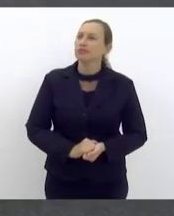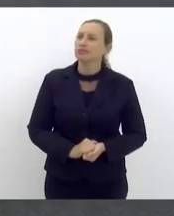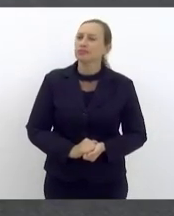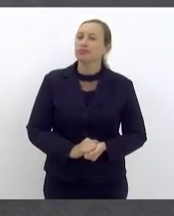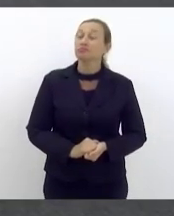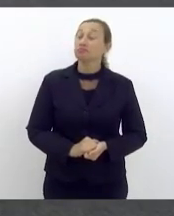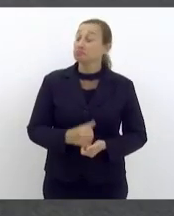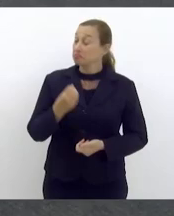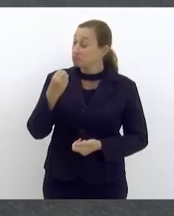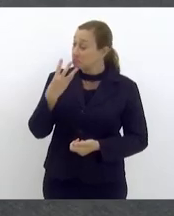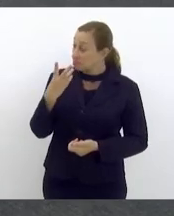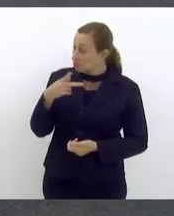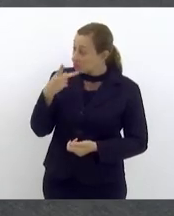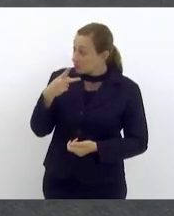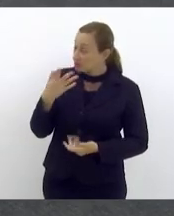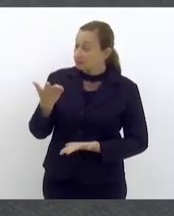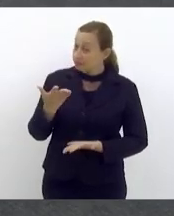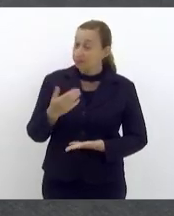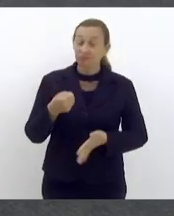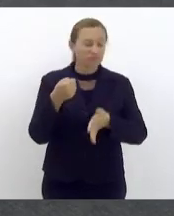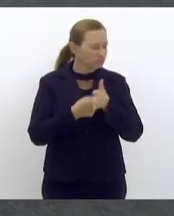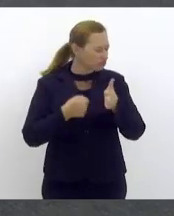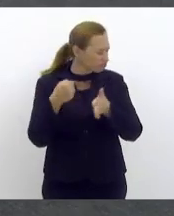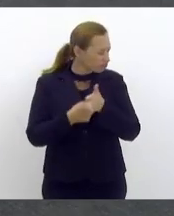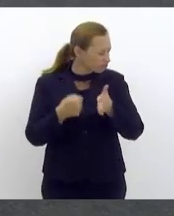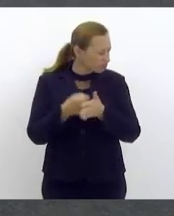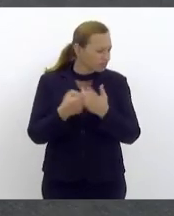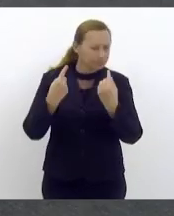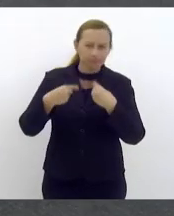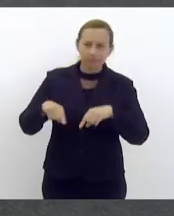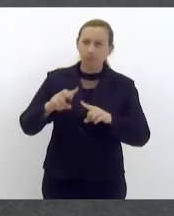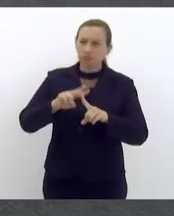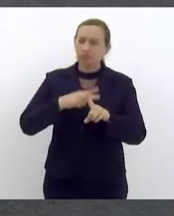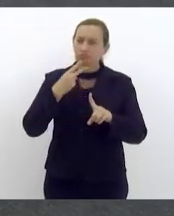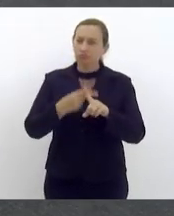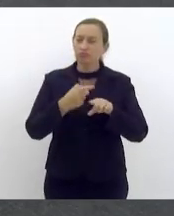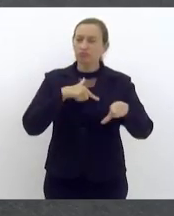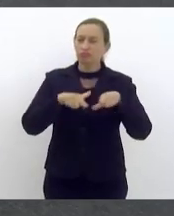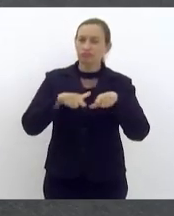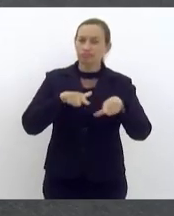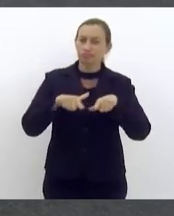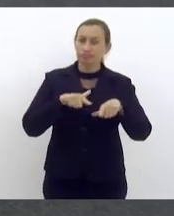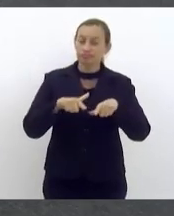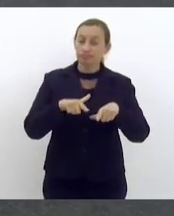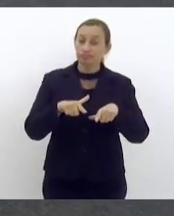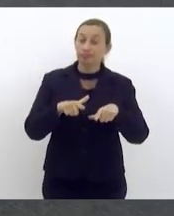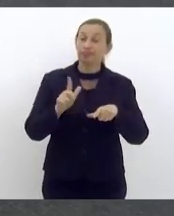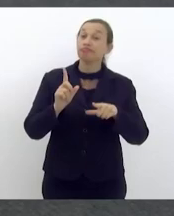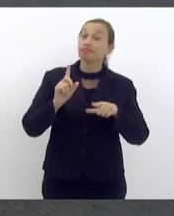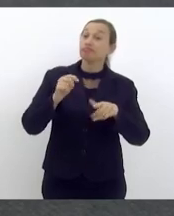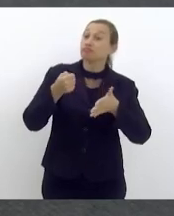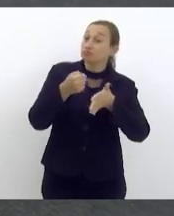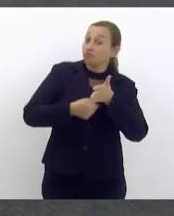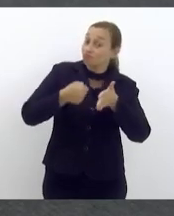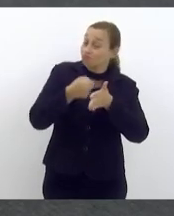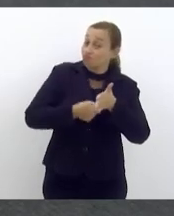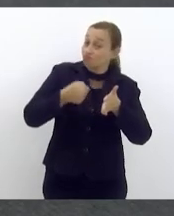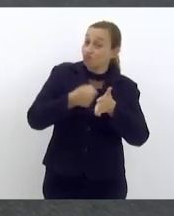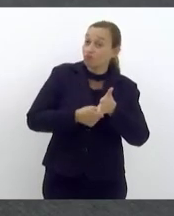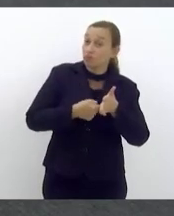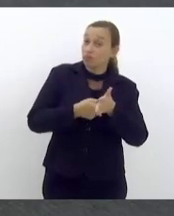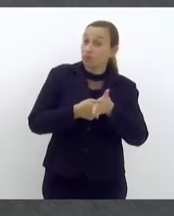Belo discurso a luta contra a dupla função é uma luta que tem vários